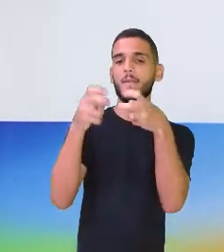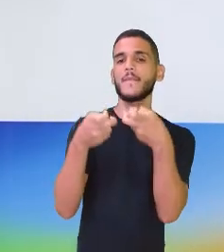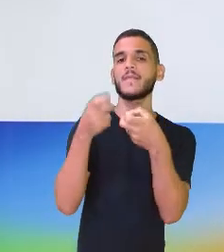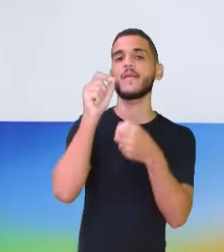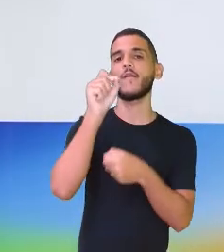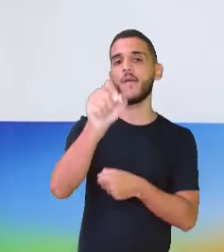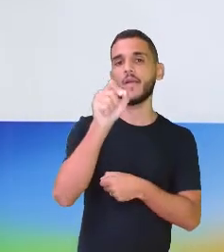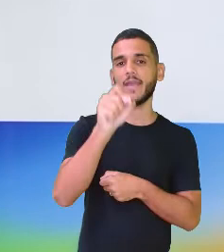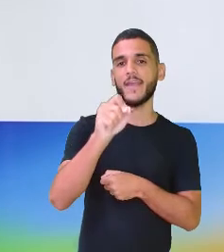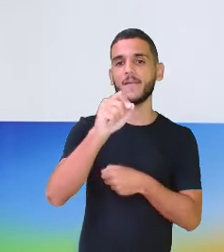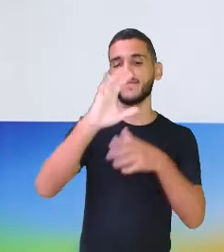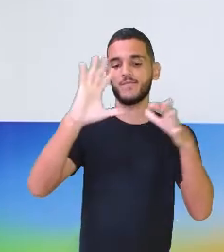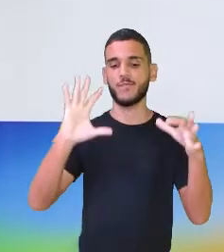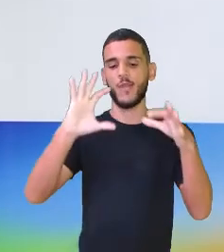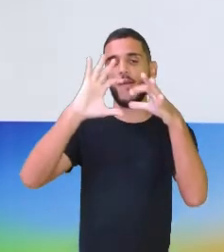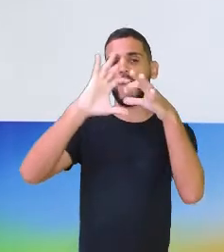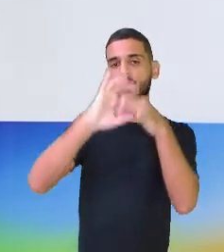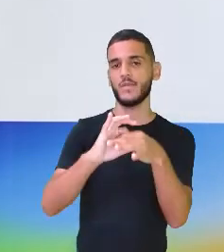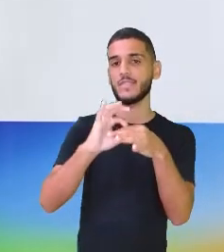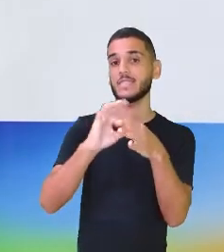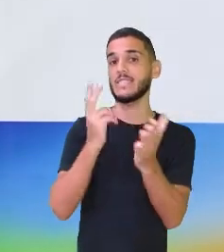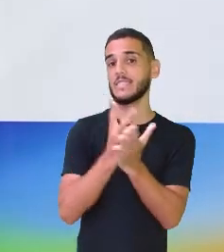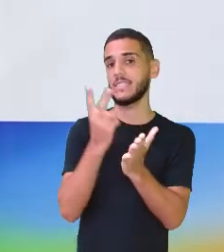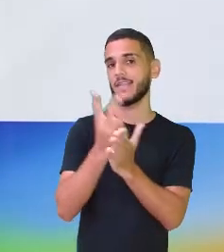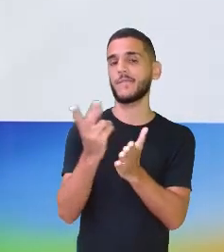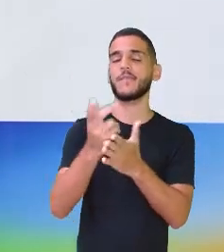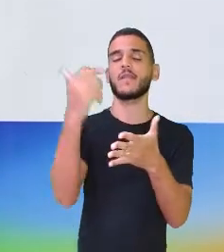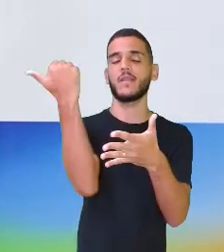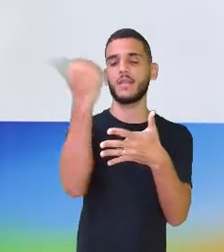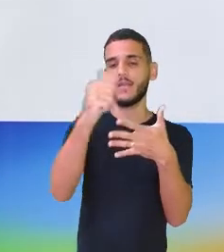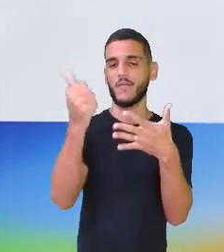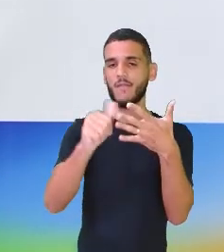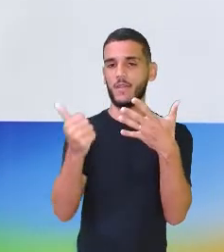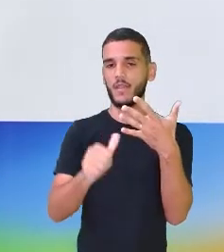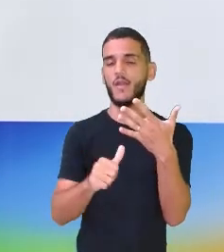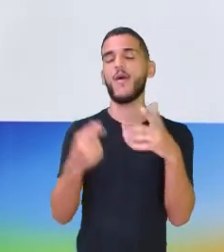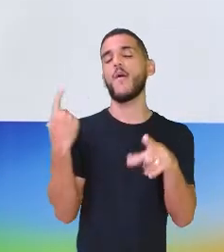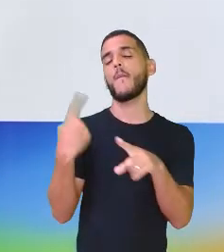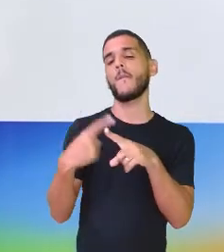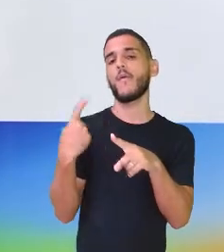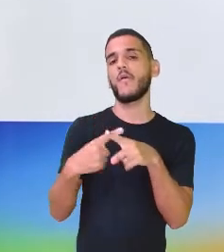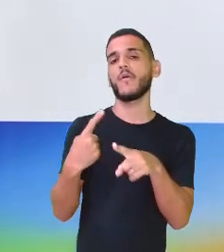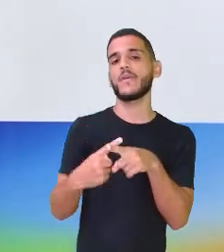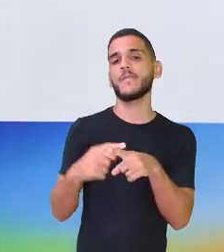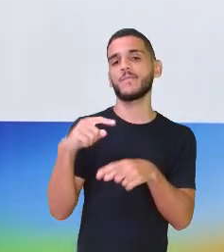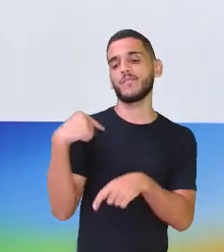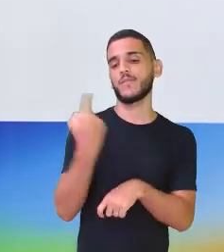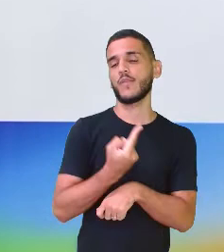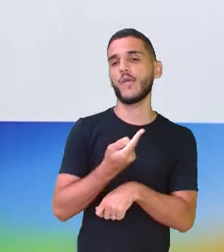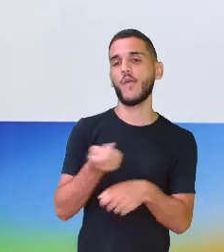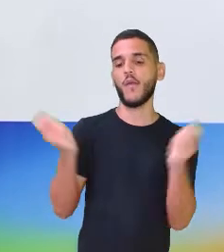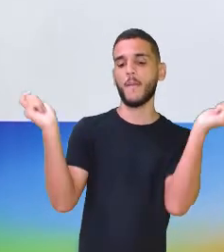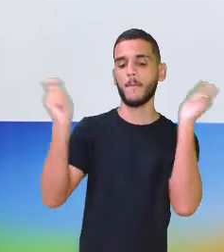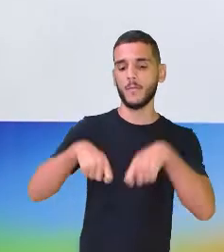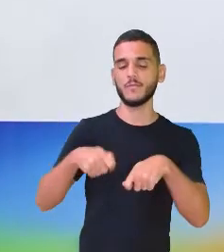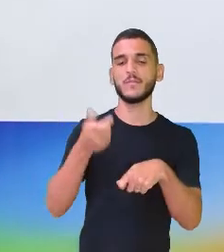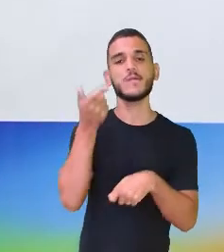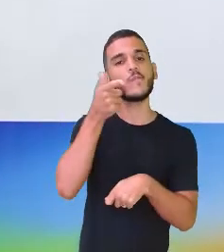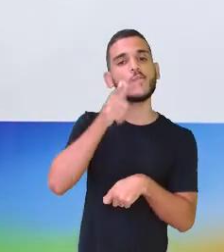muito integrados quando a gente fala em avaliação, porque esse olhar amplia as nossas possibilidades